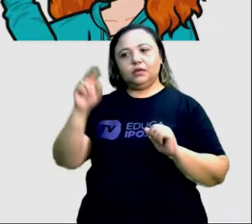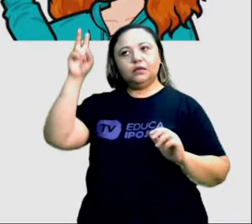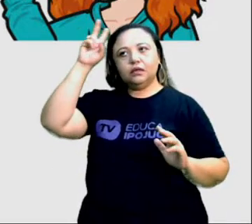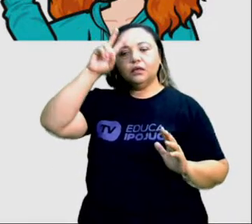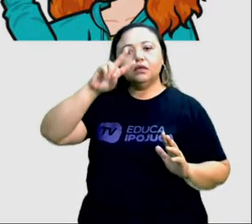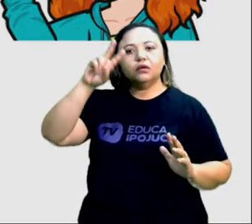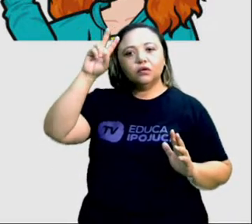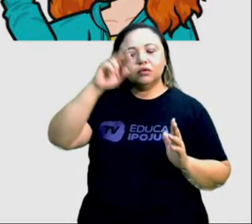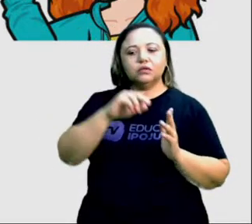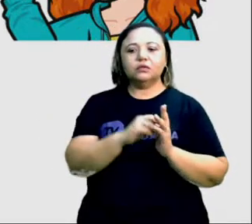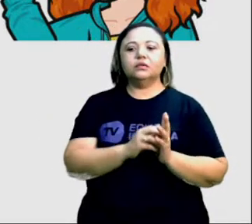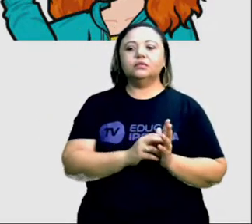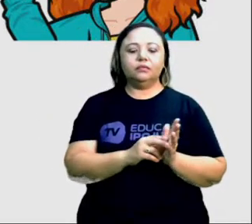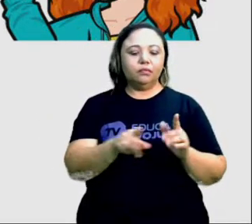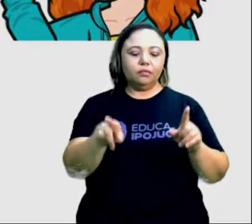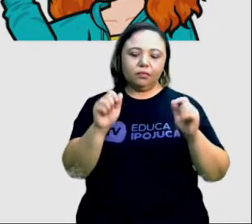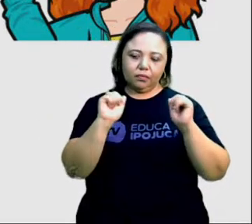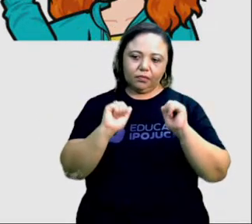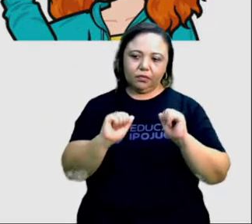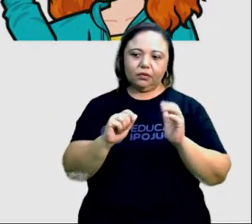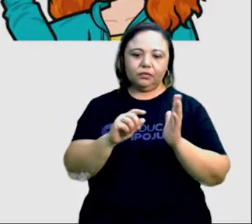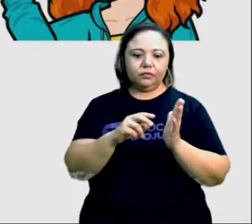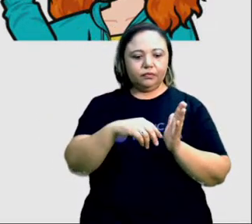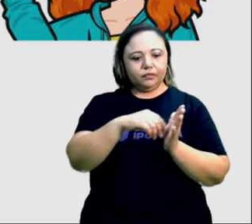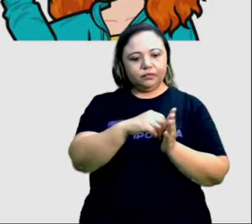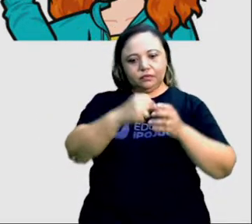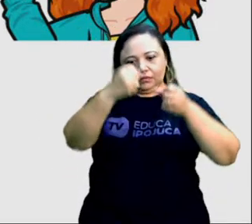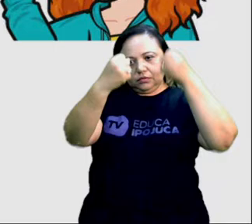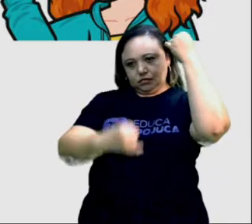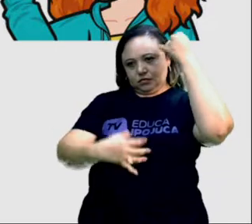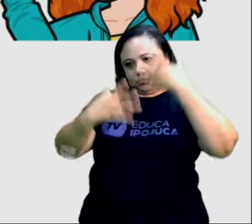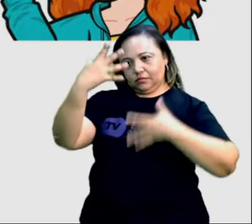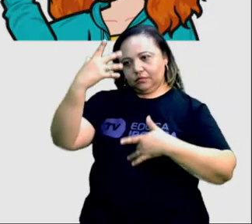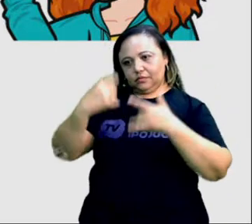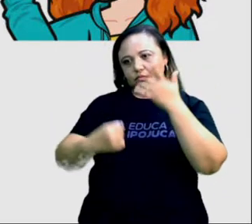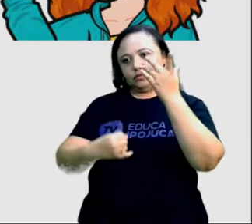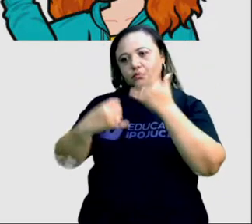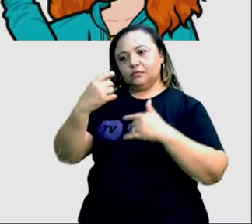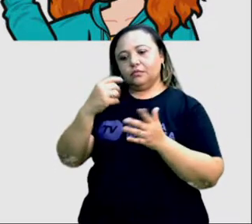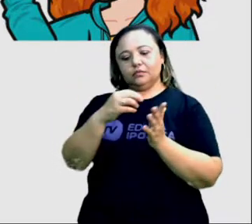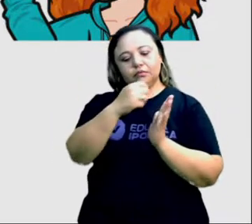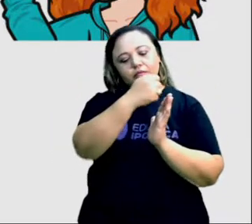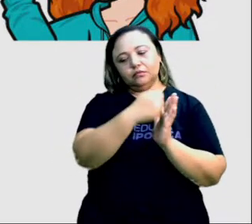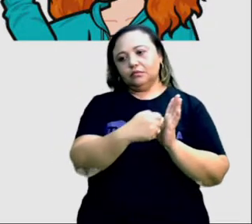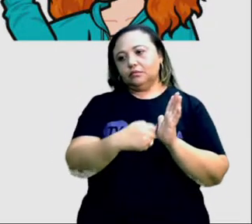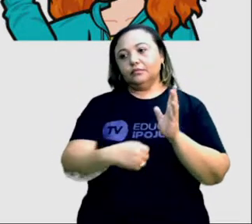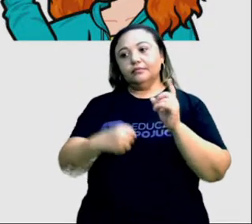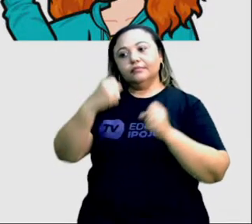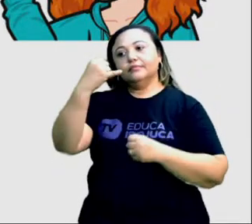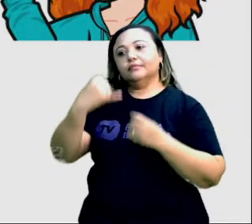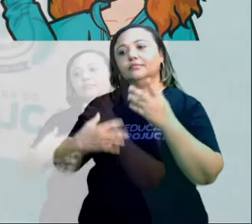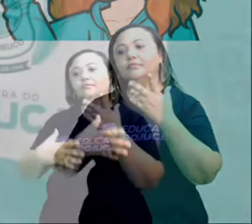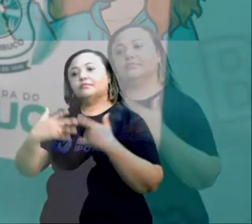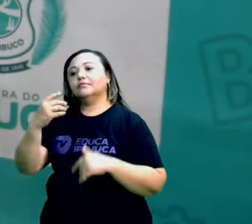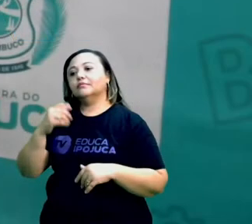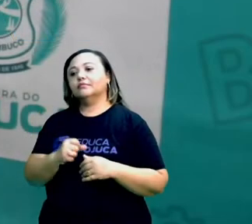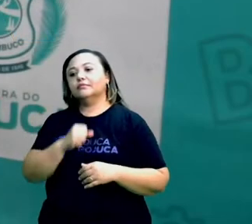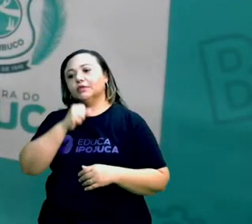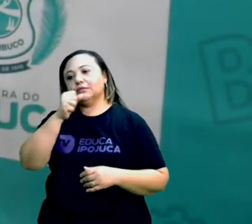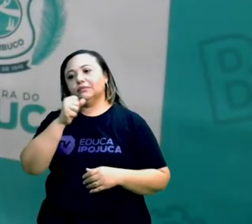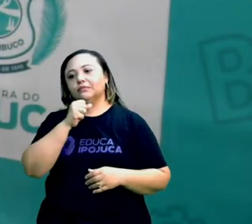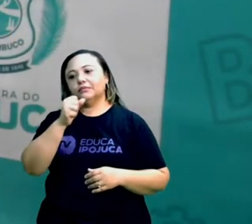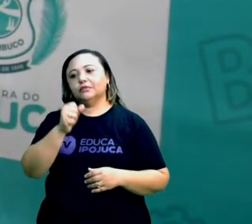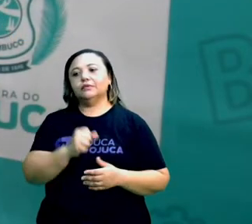história. Pode vir também uma sequência descritiva, onde o fato ele é descrito pelo